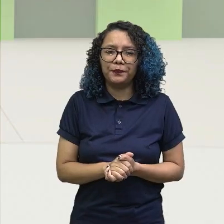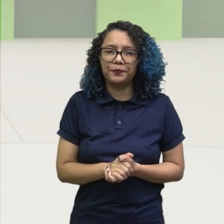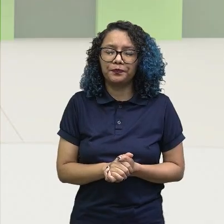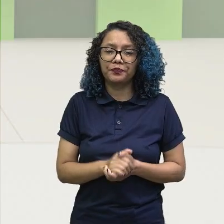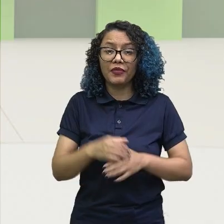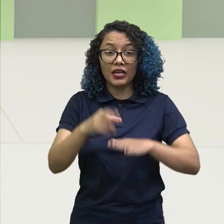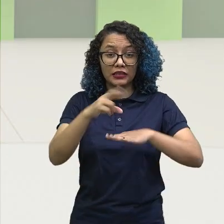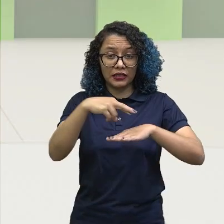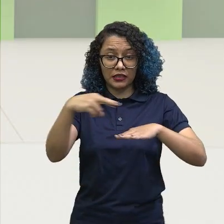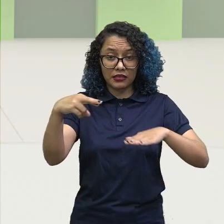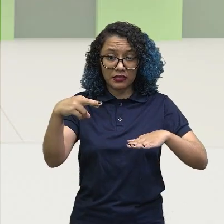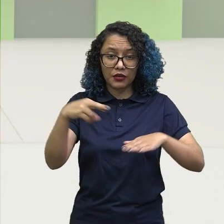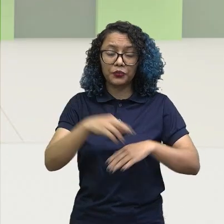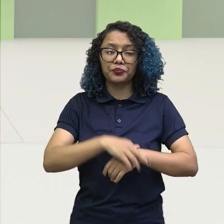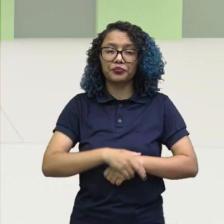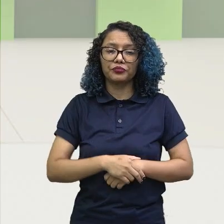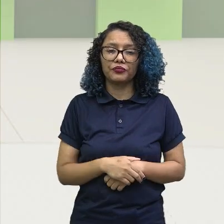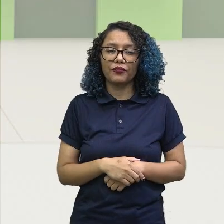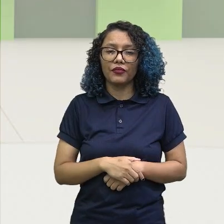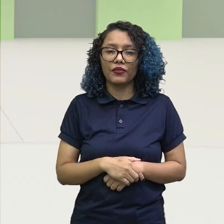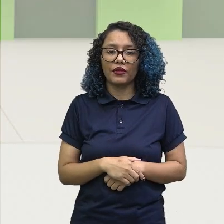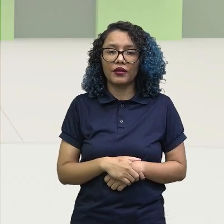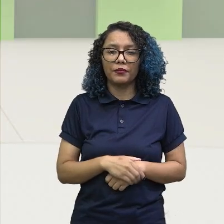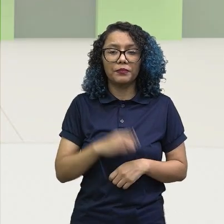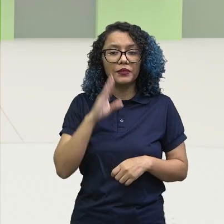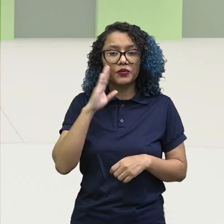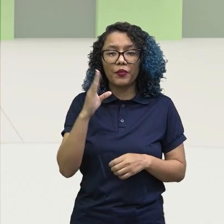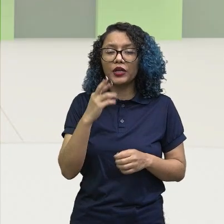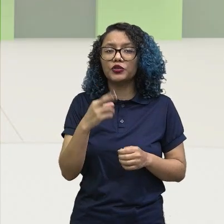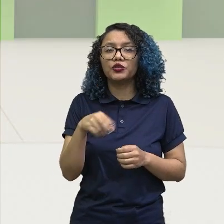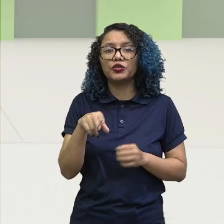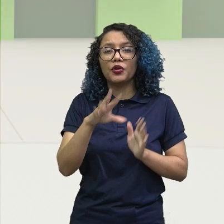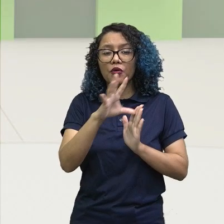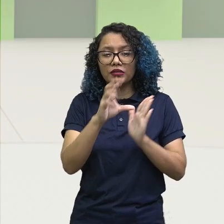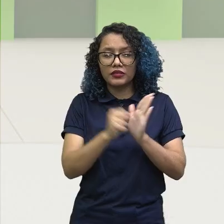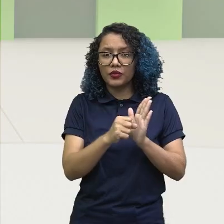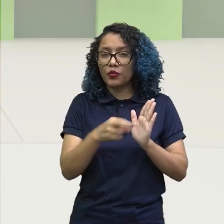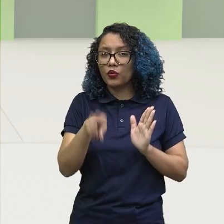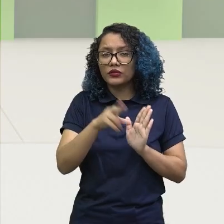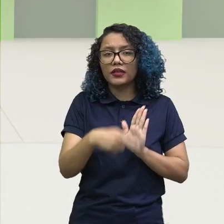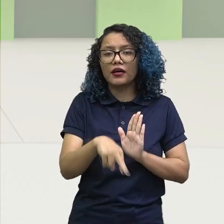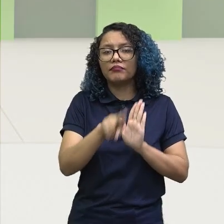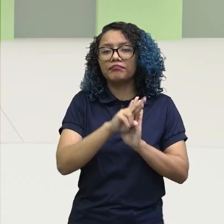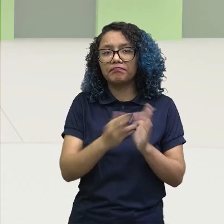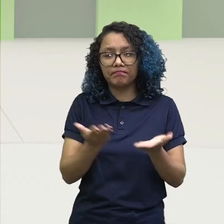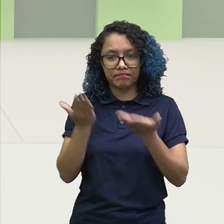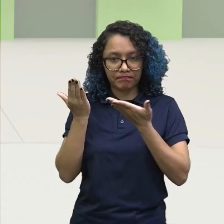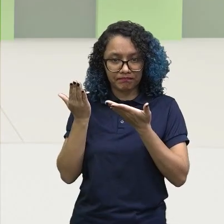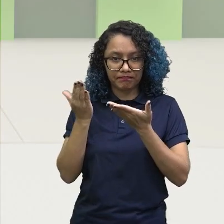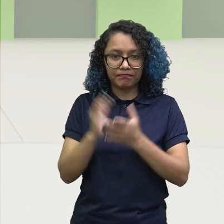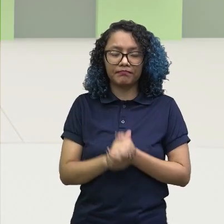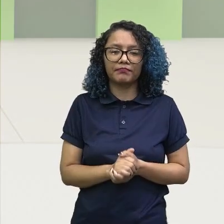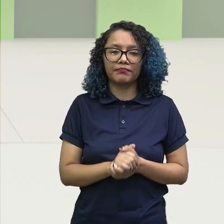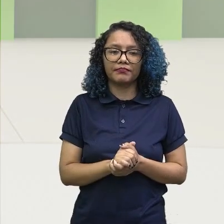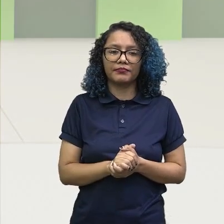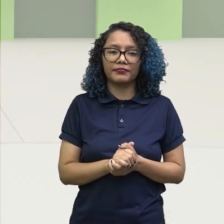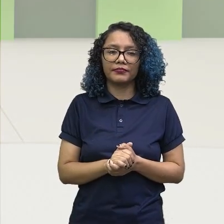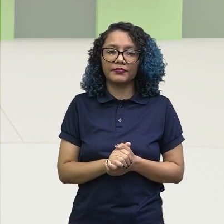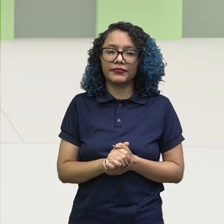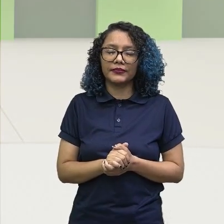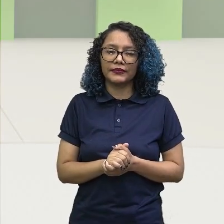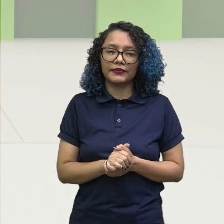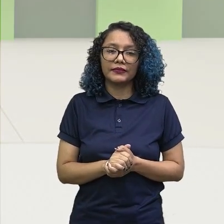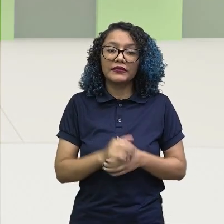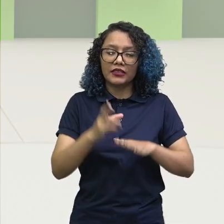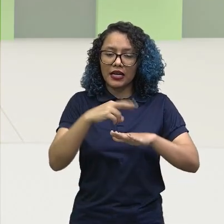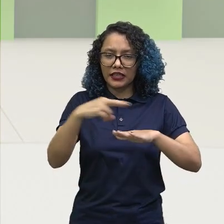têm principalmente aí este símbolo. Quando se fala em radiação, a primeira ideia que temos é que